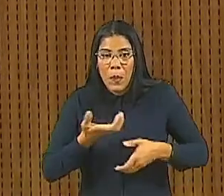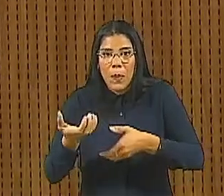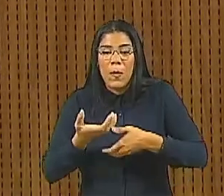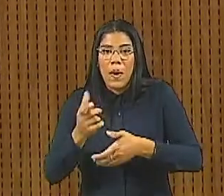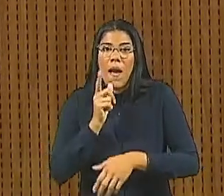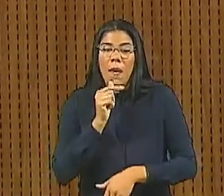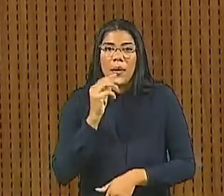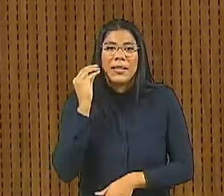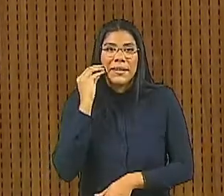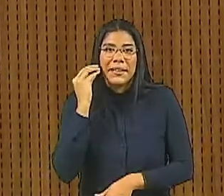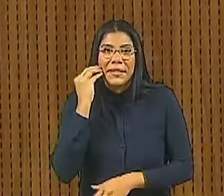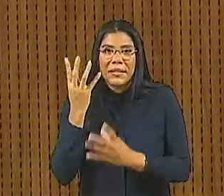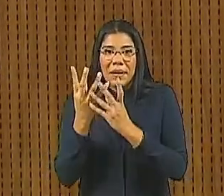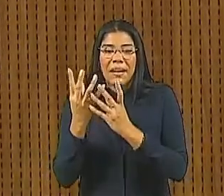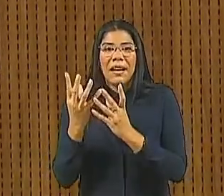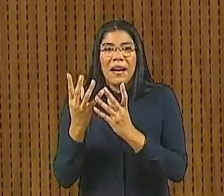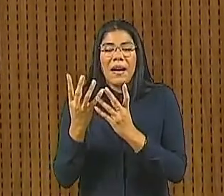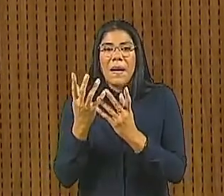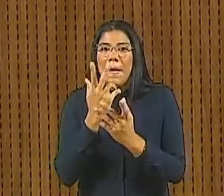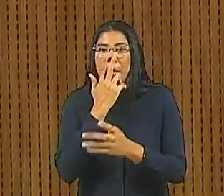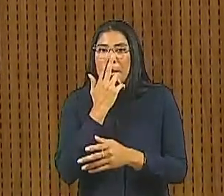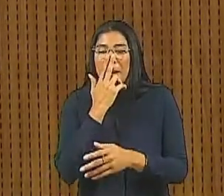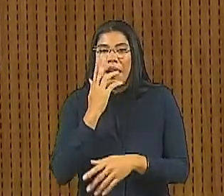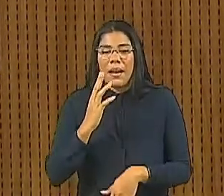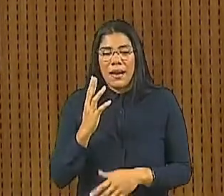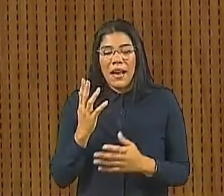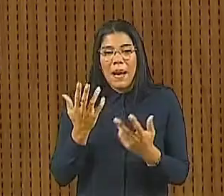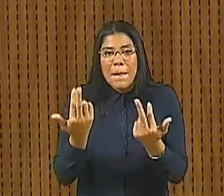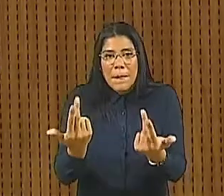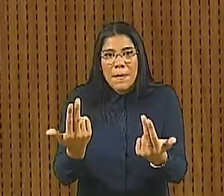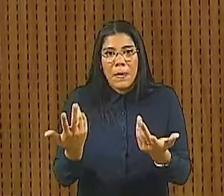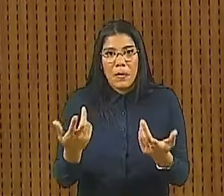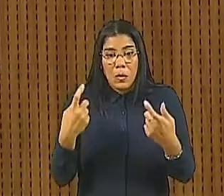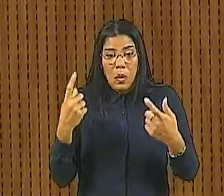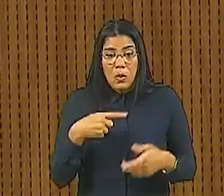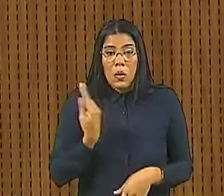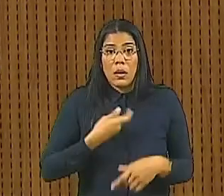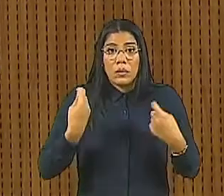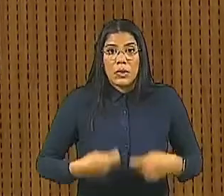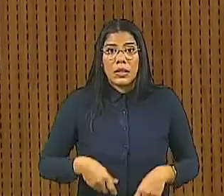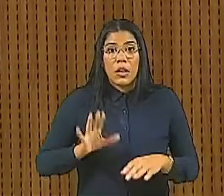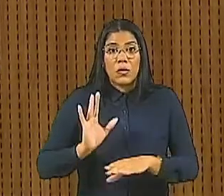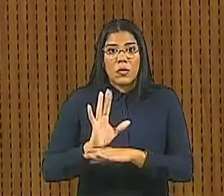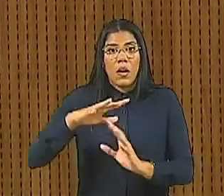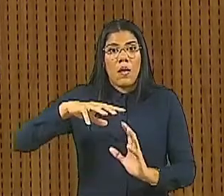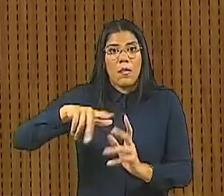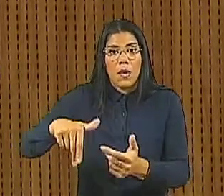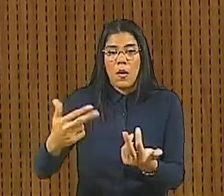aos maiores líderes das maiores economias do mundo. E quero terminar com